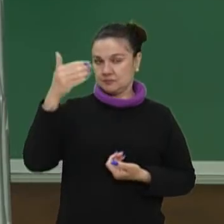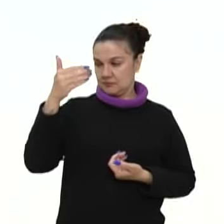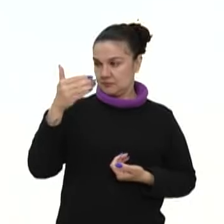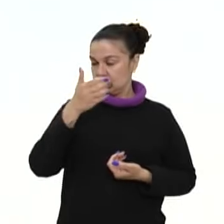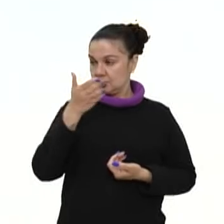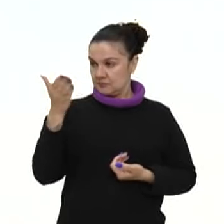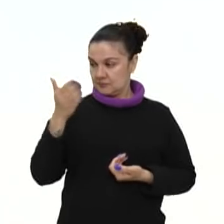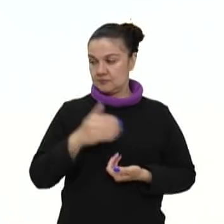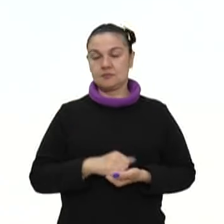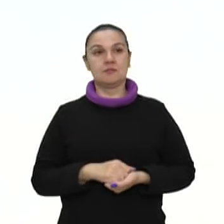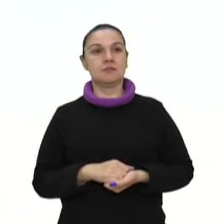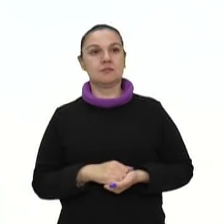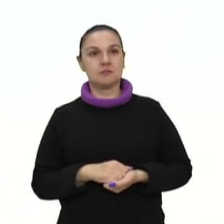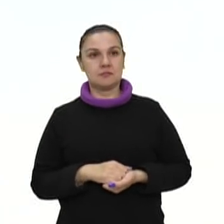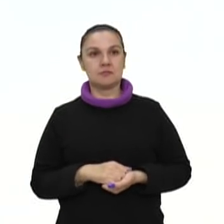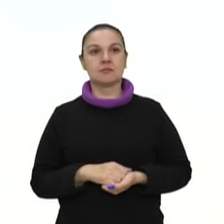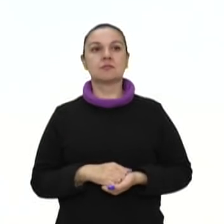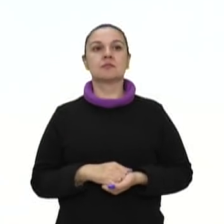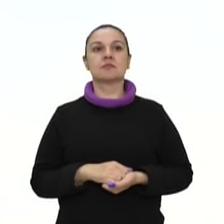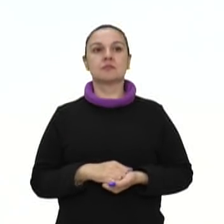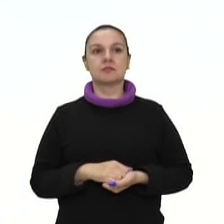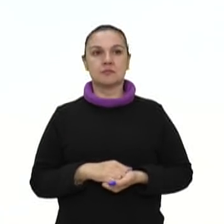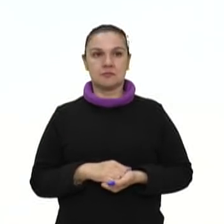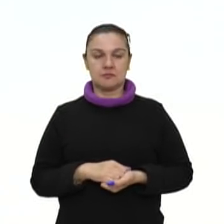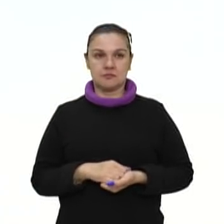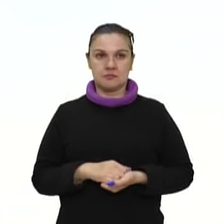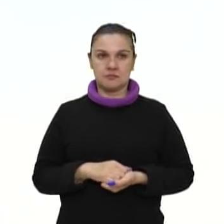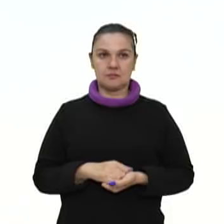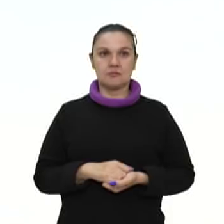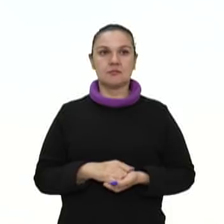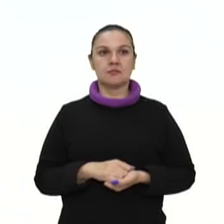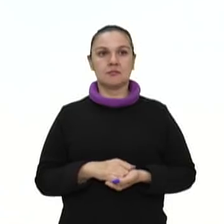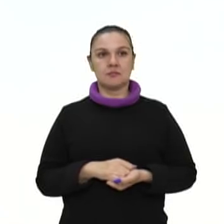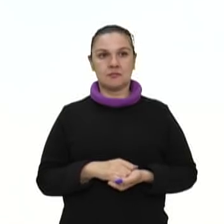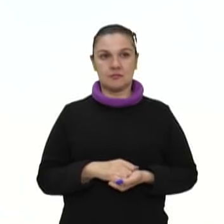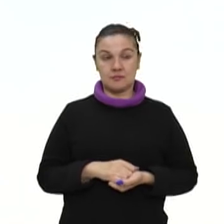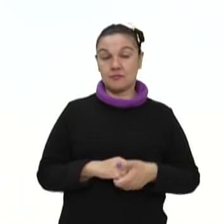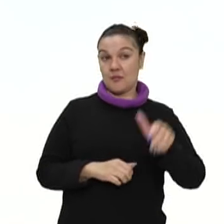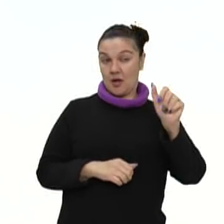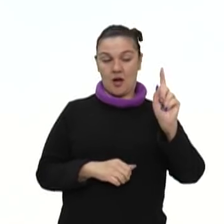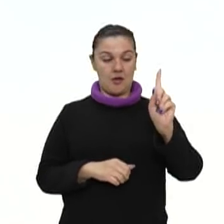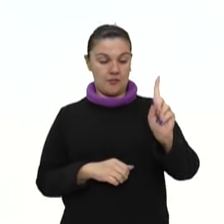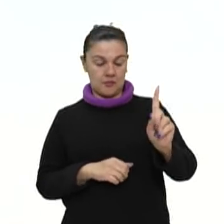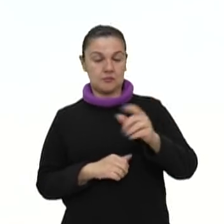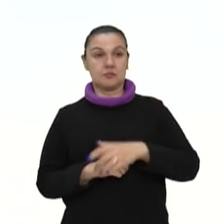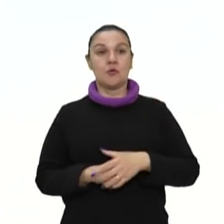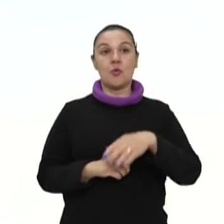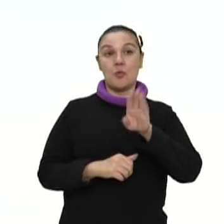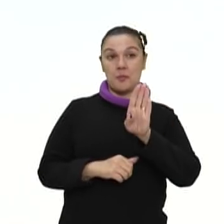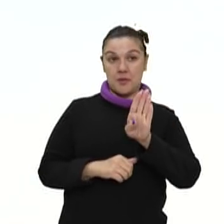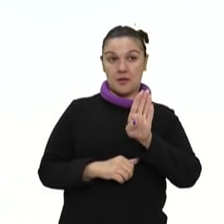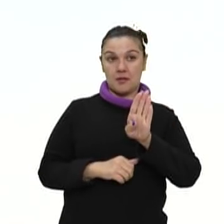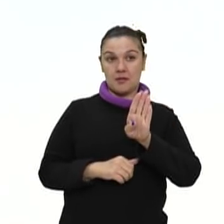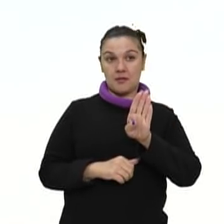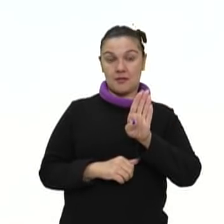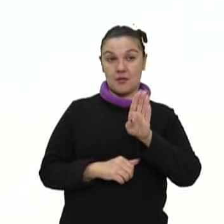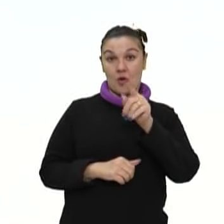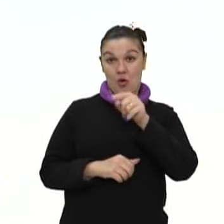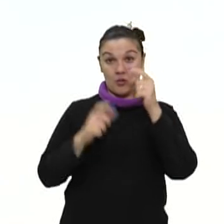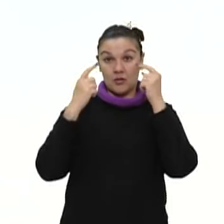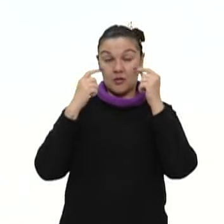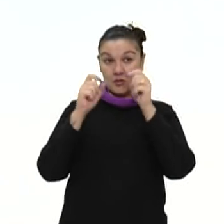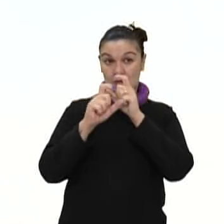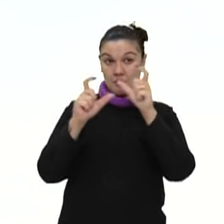menos 3mx mais m igual a 0. Determina o valor do A, o A vale 1, coeficiente do x. O B aqui você tem que